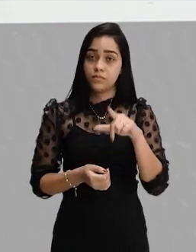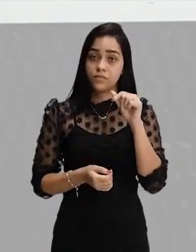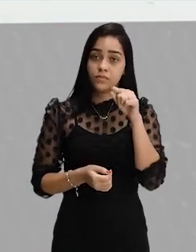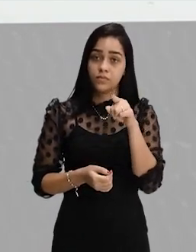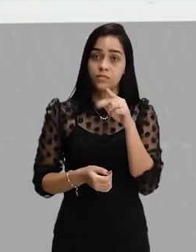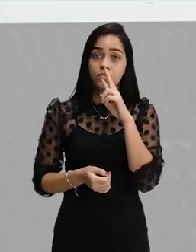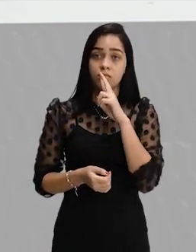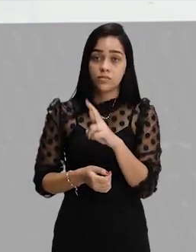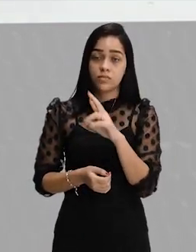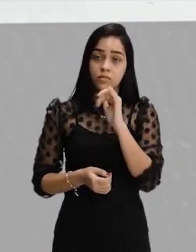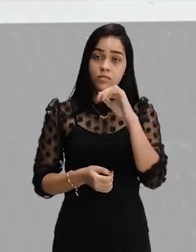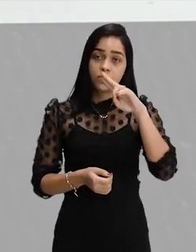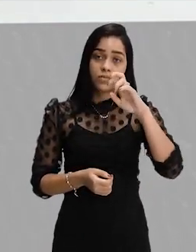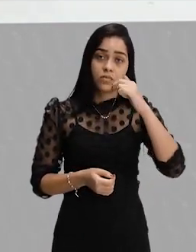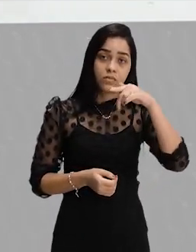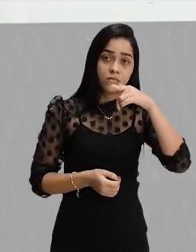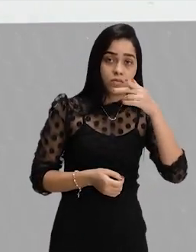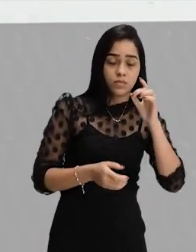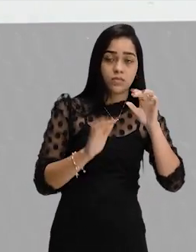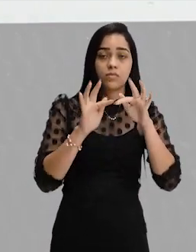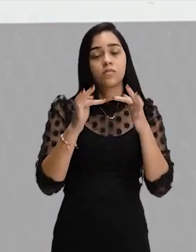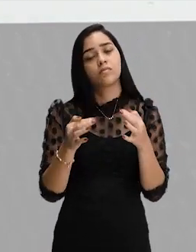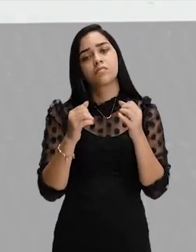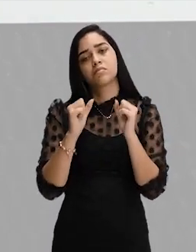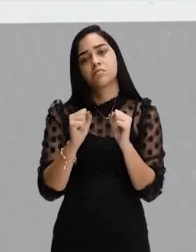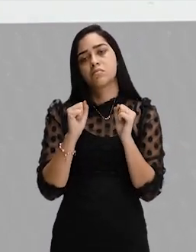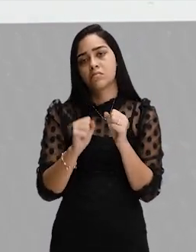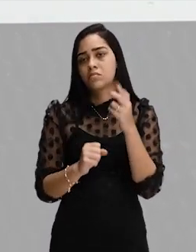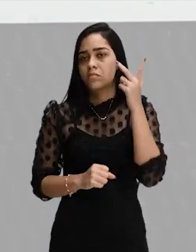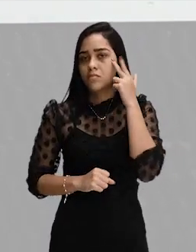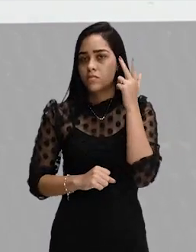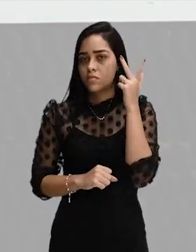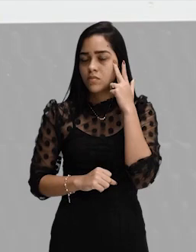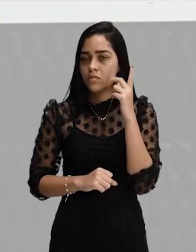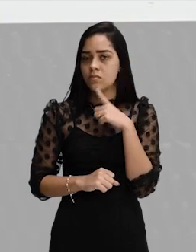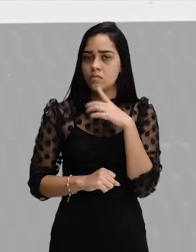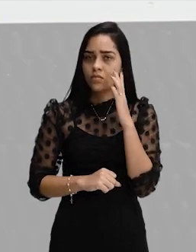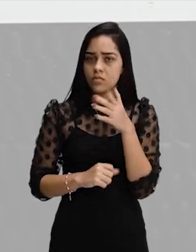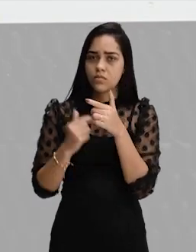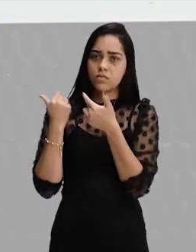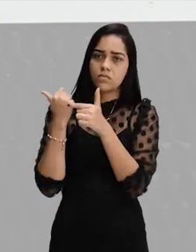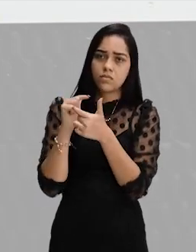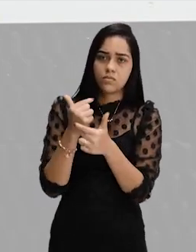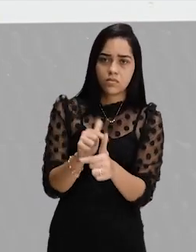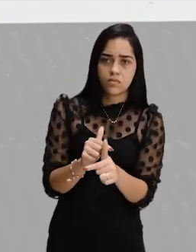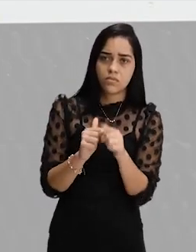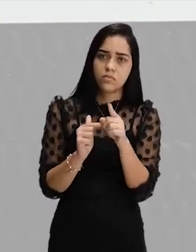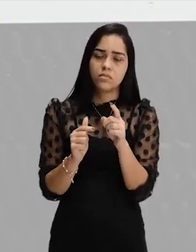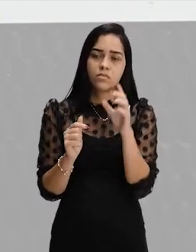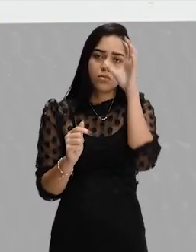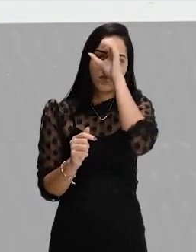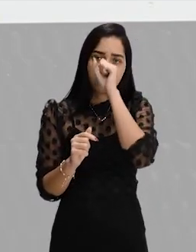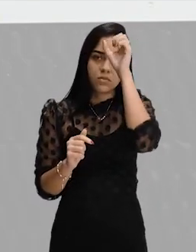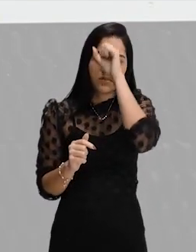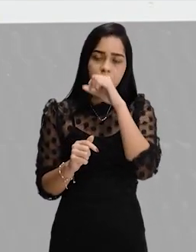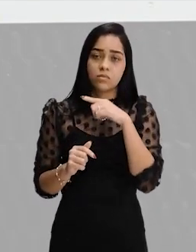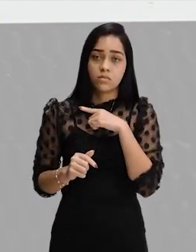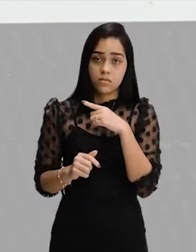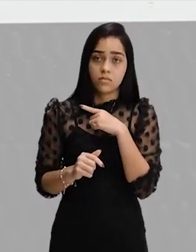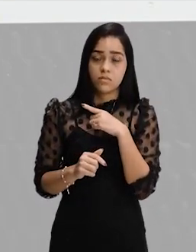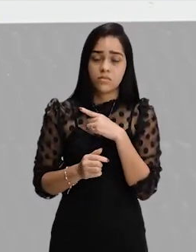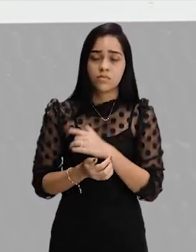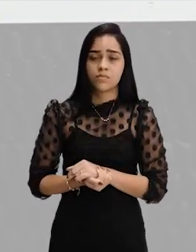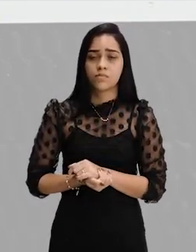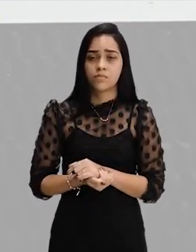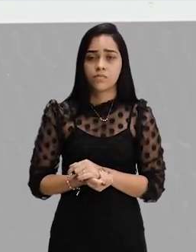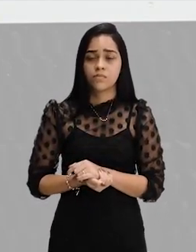você resolver uma inequação simples. Você pode resolver normalmente, aquela maneira mais tradicional, que você aprendeu a resolver a equação do